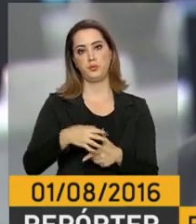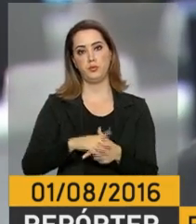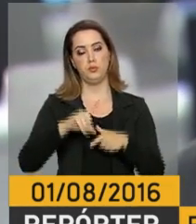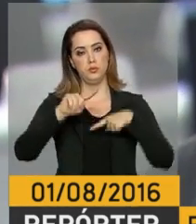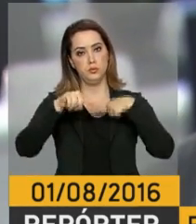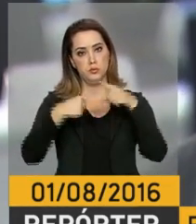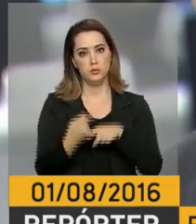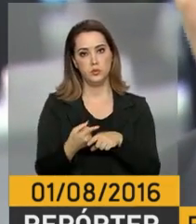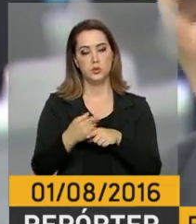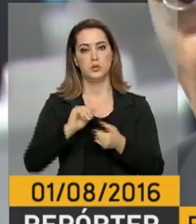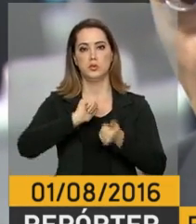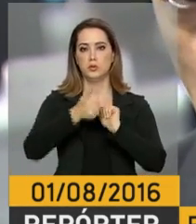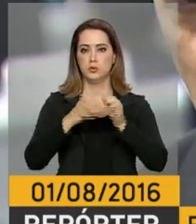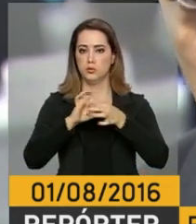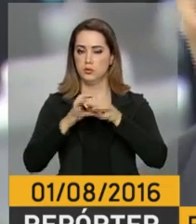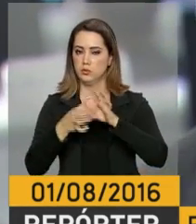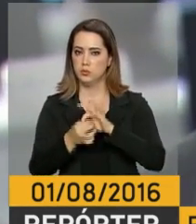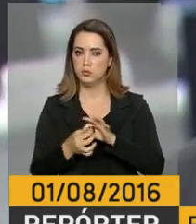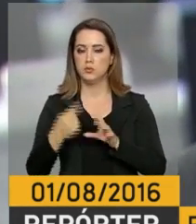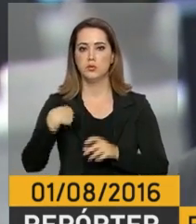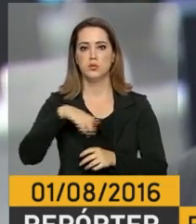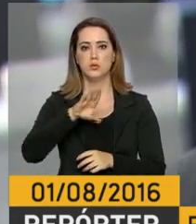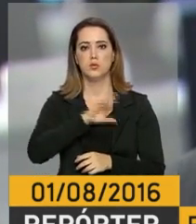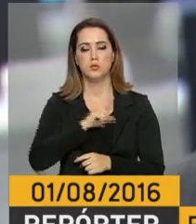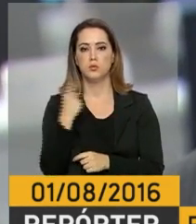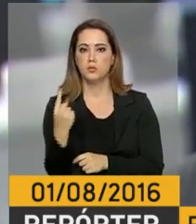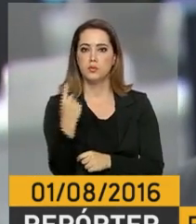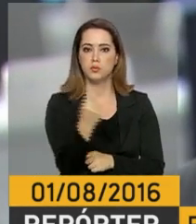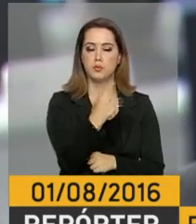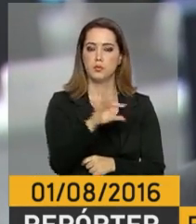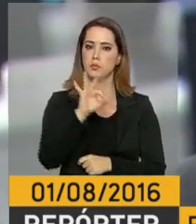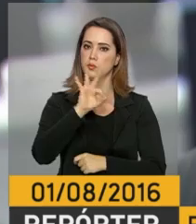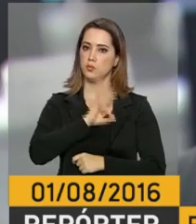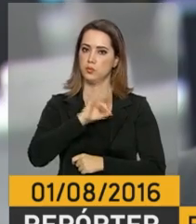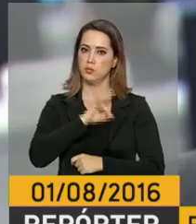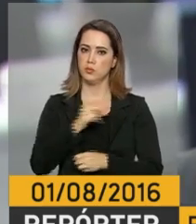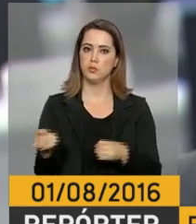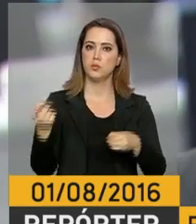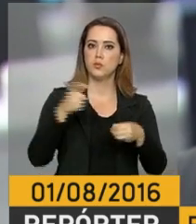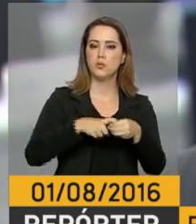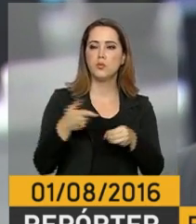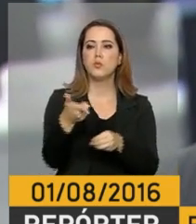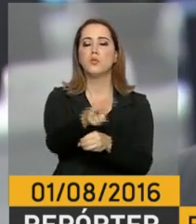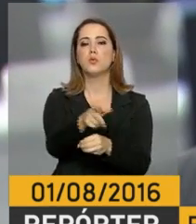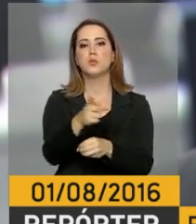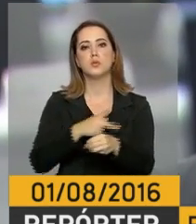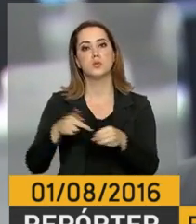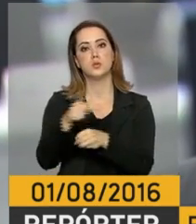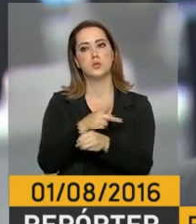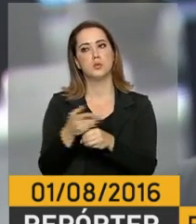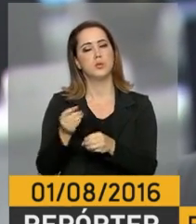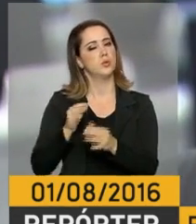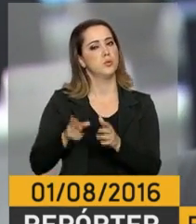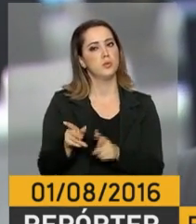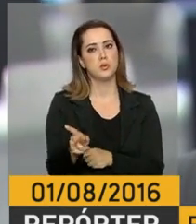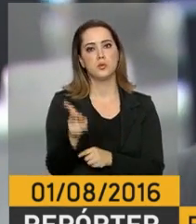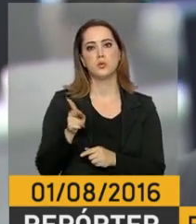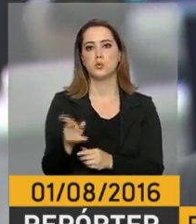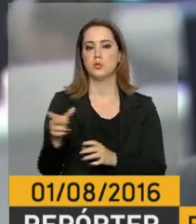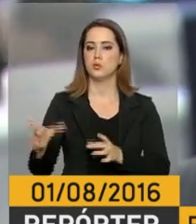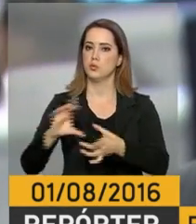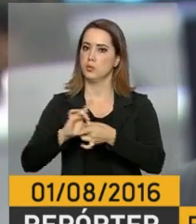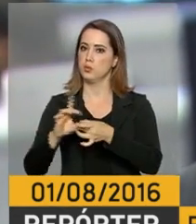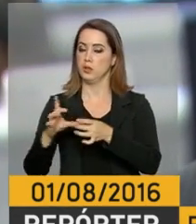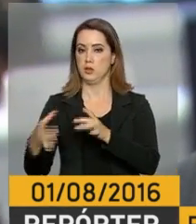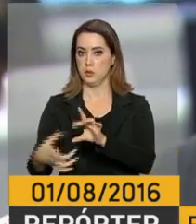dos Jogos Olímpicos e das Paralimpíadas, cada policial, obviamente, volta ao seu país, mas continua essa integração aqui